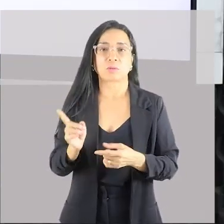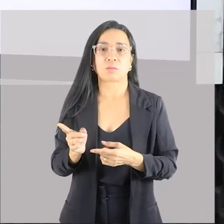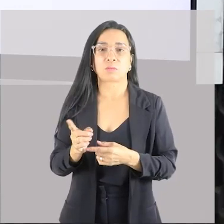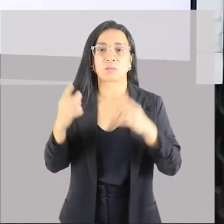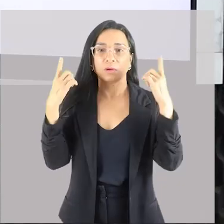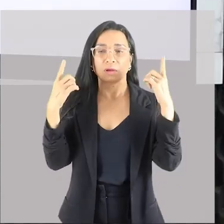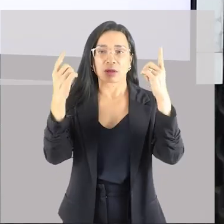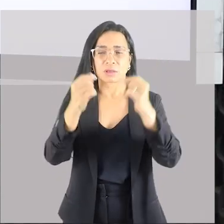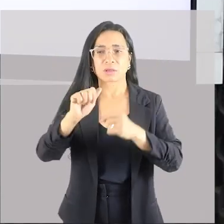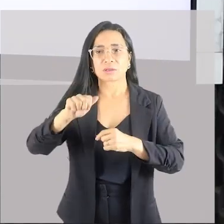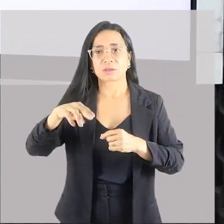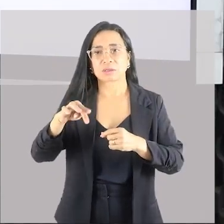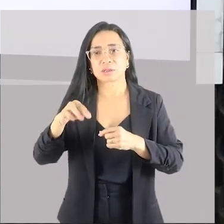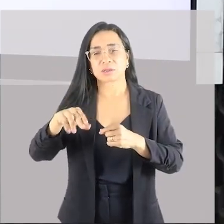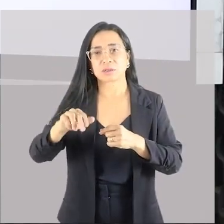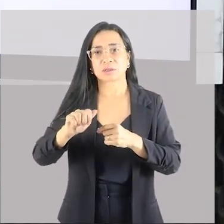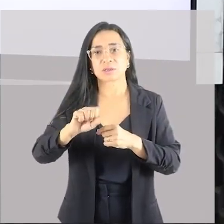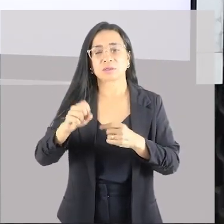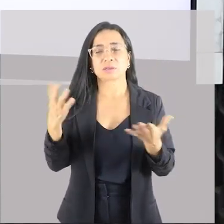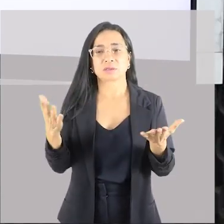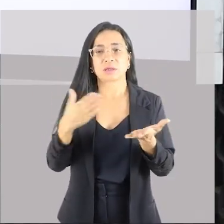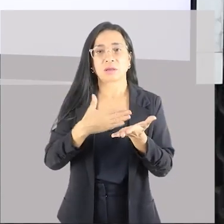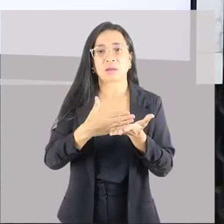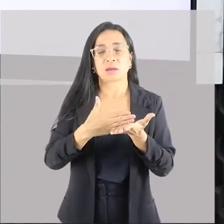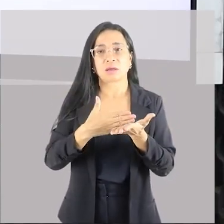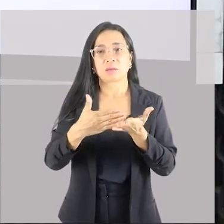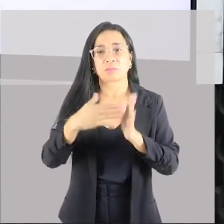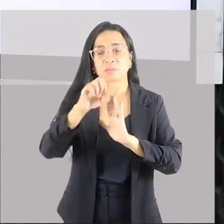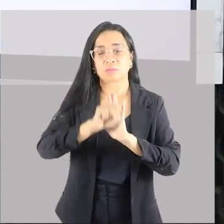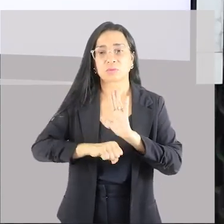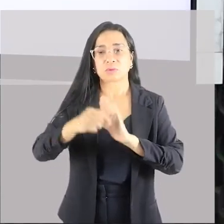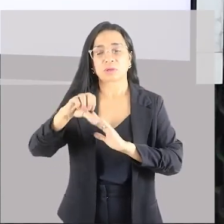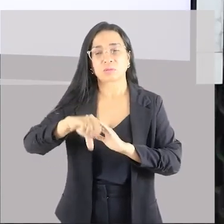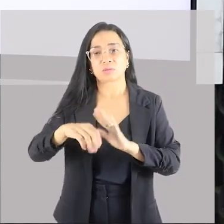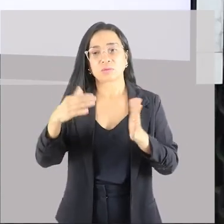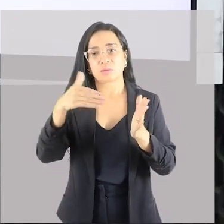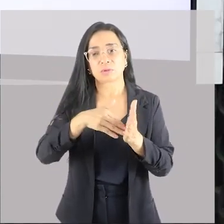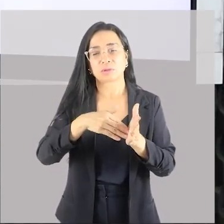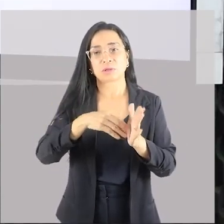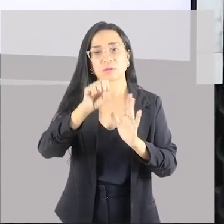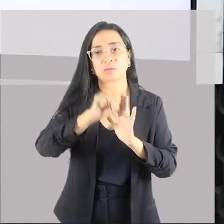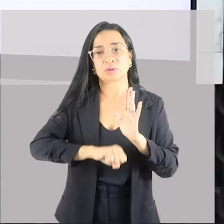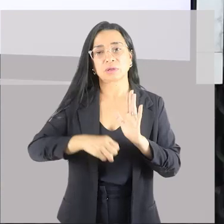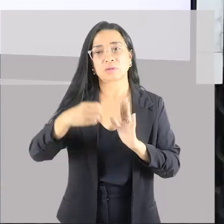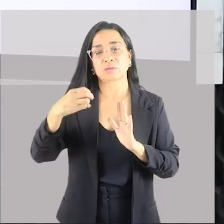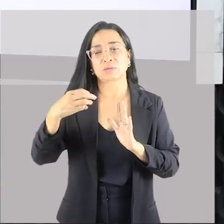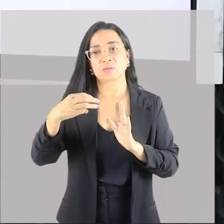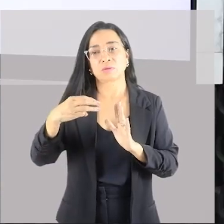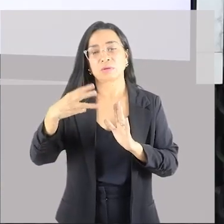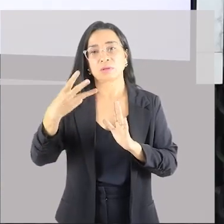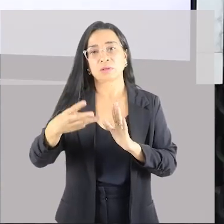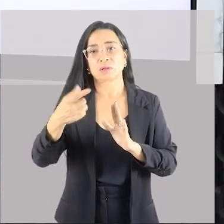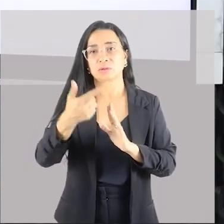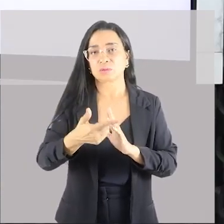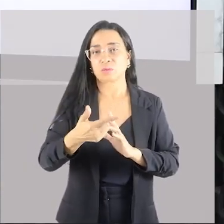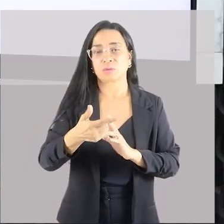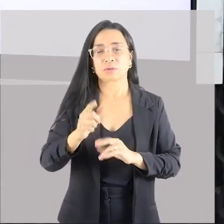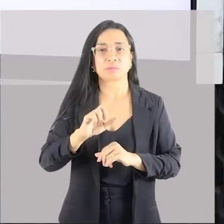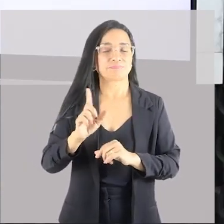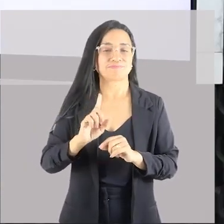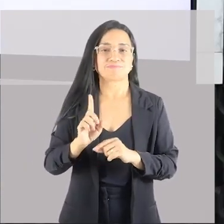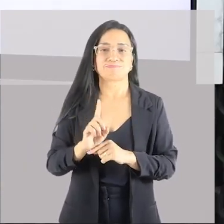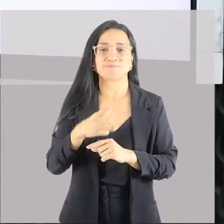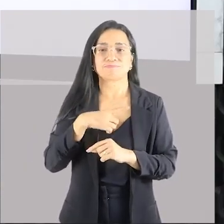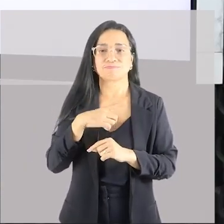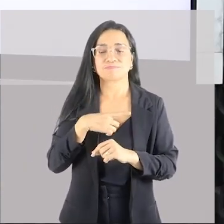Grécia, Atenas, lá a partir do século IX até o século III, II. Não, mas ainda tem democracia direta.